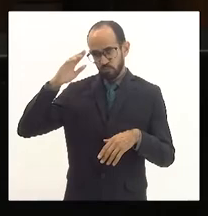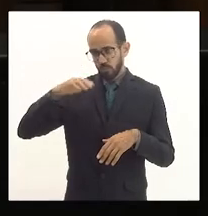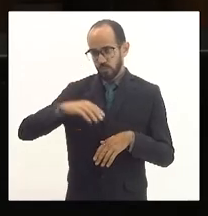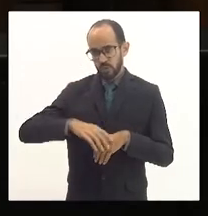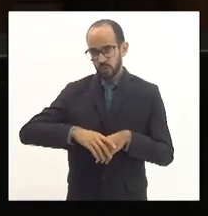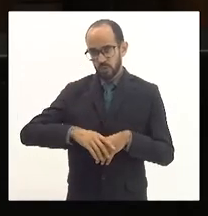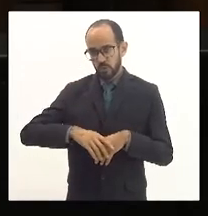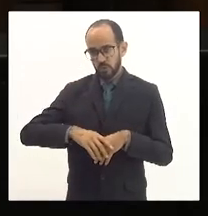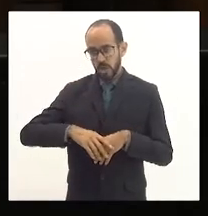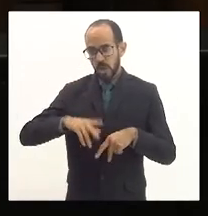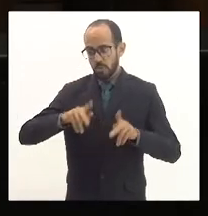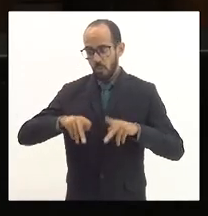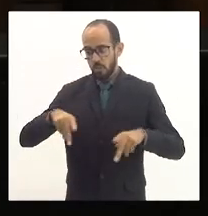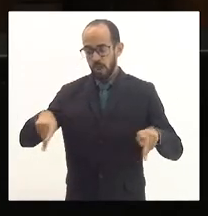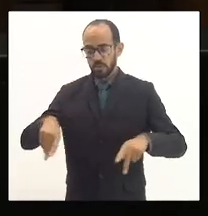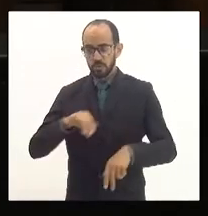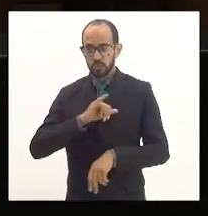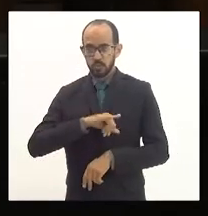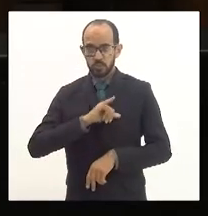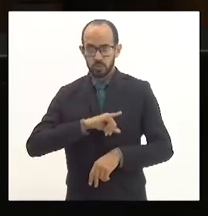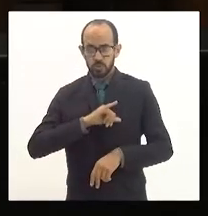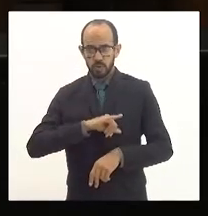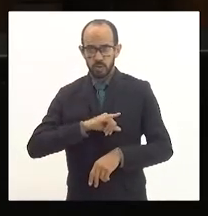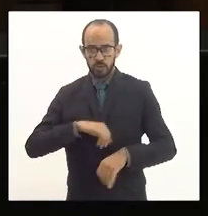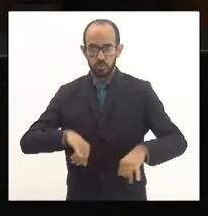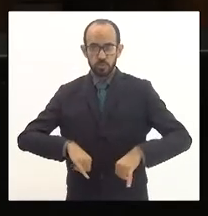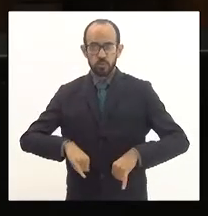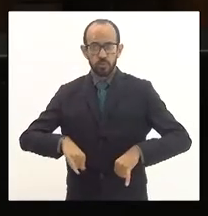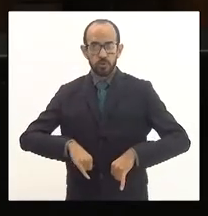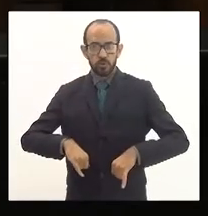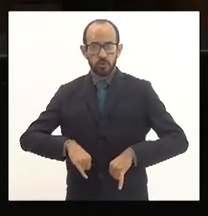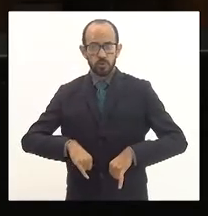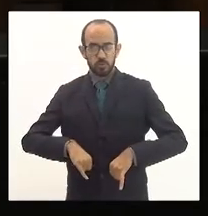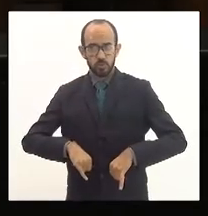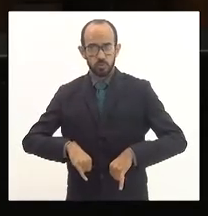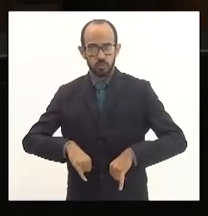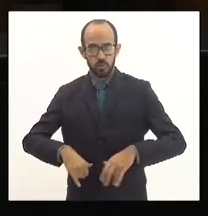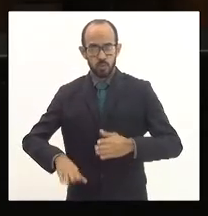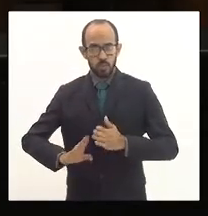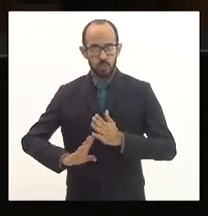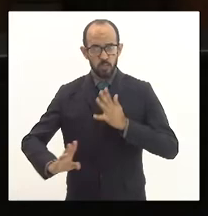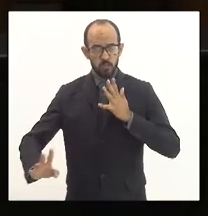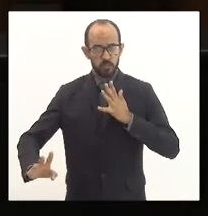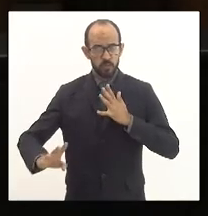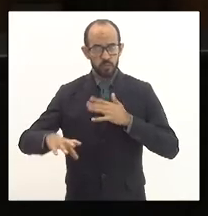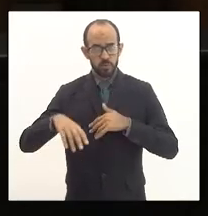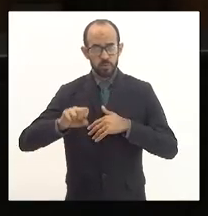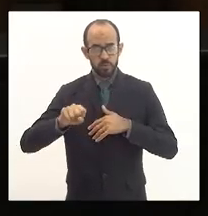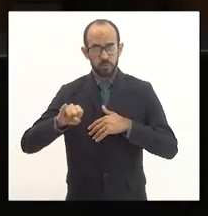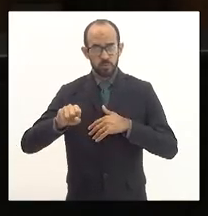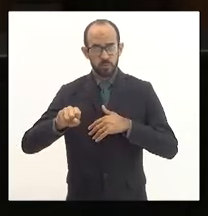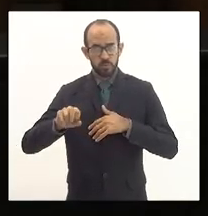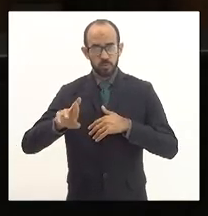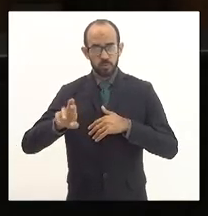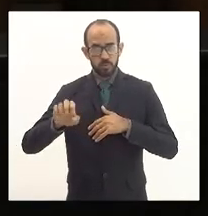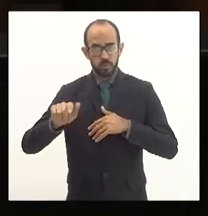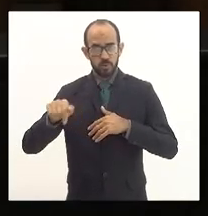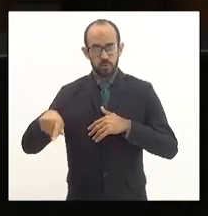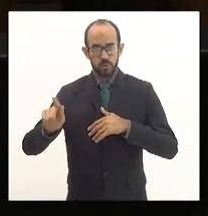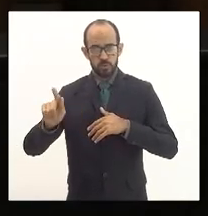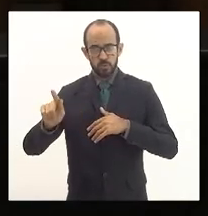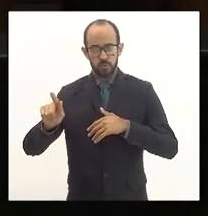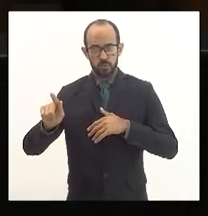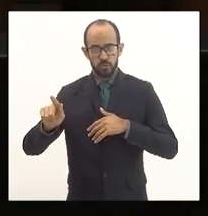população do Rio de Janeiro tá penando na fila do sisreg é a população